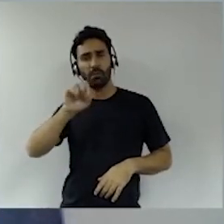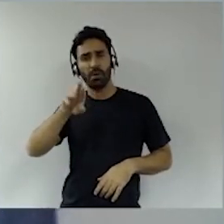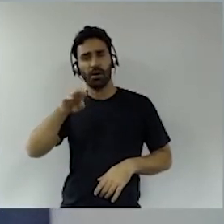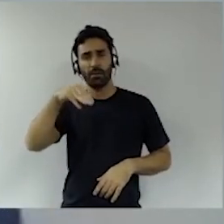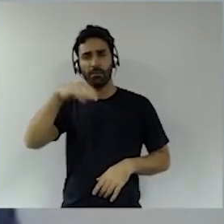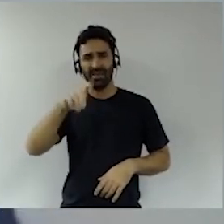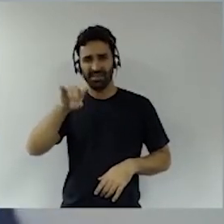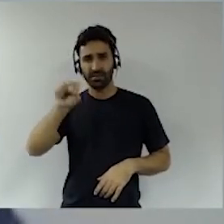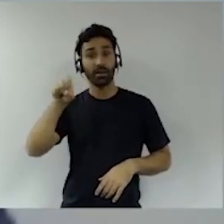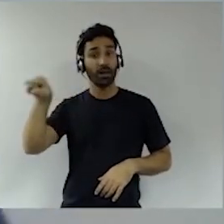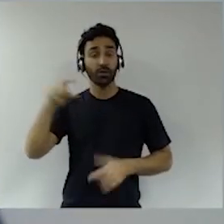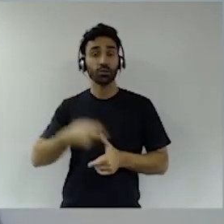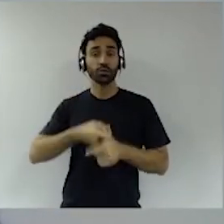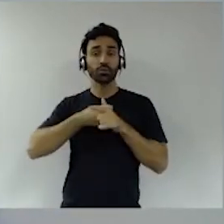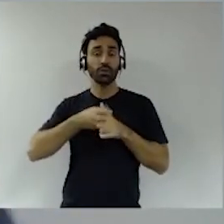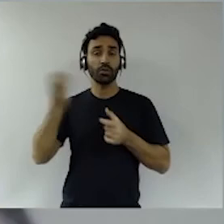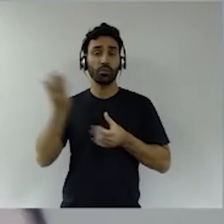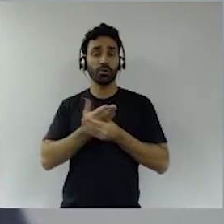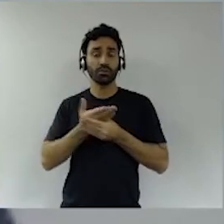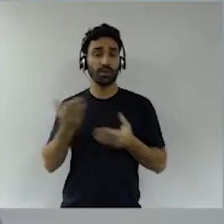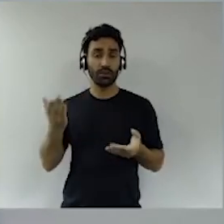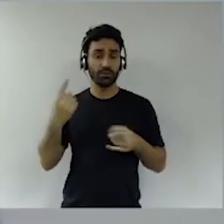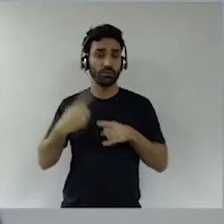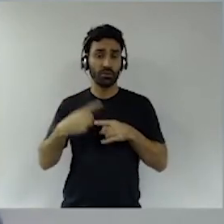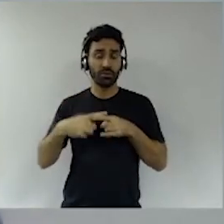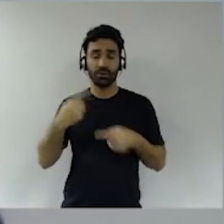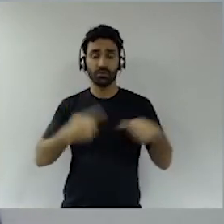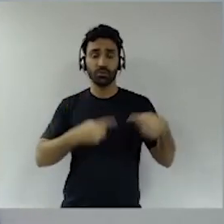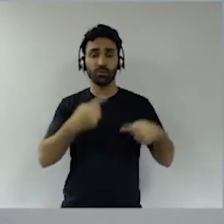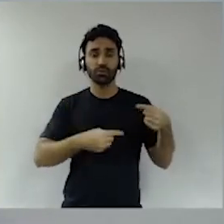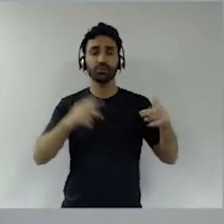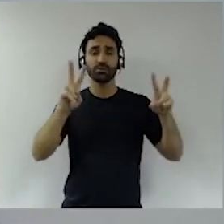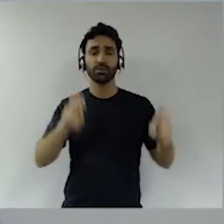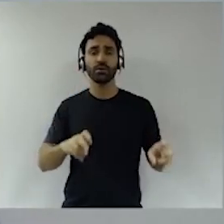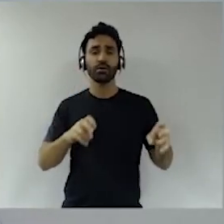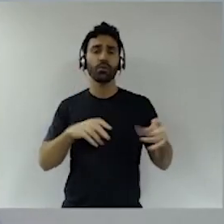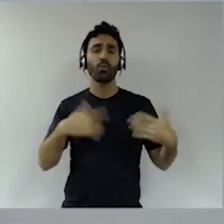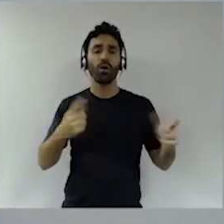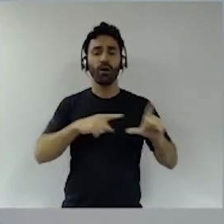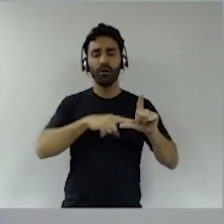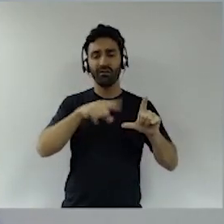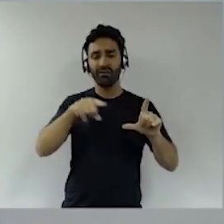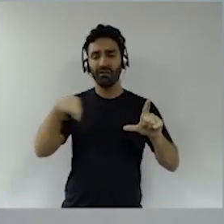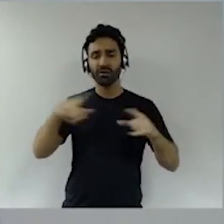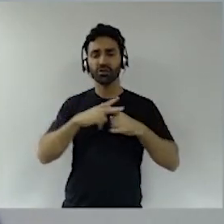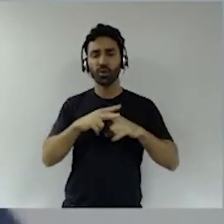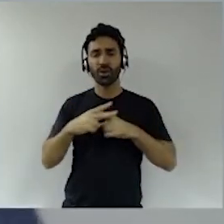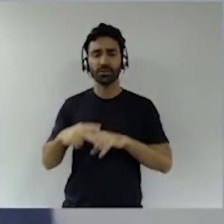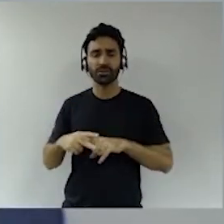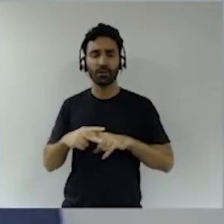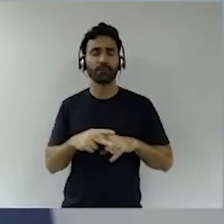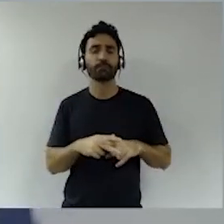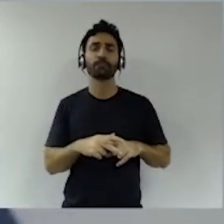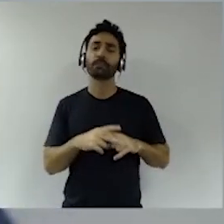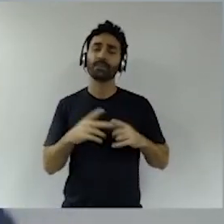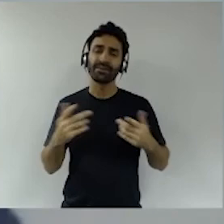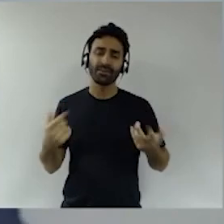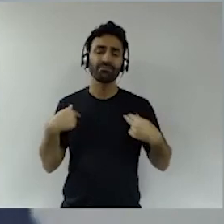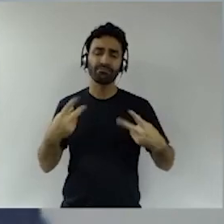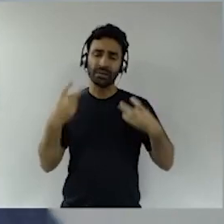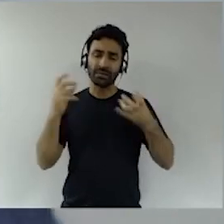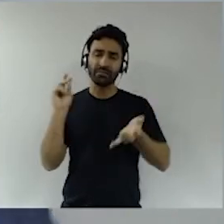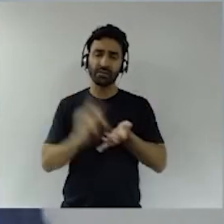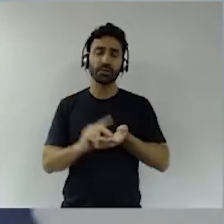milhões de processos por conta da discussão do índice de correção. E a ordem, percebendo o enorme